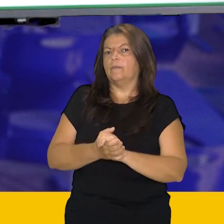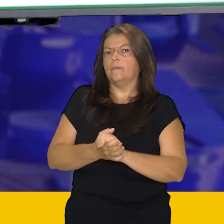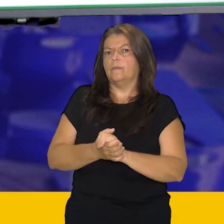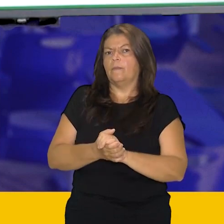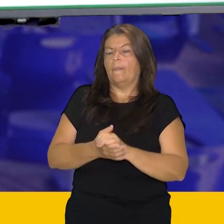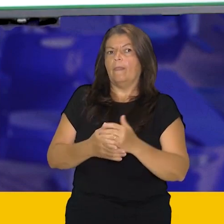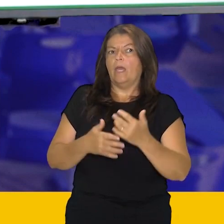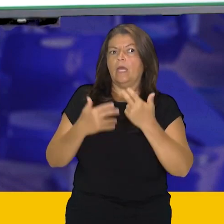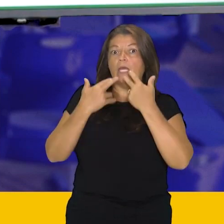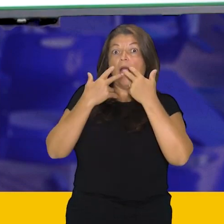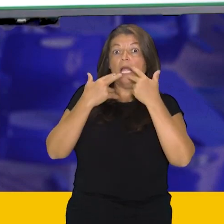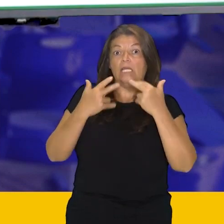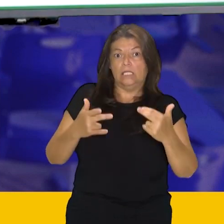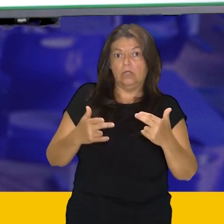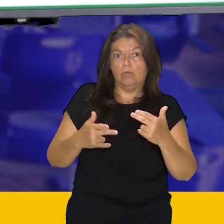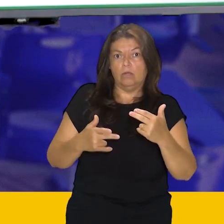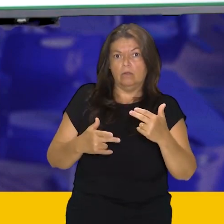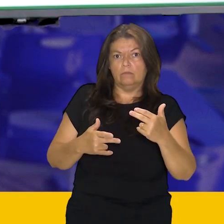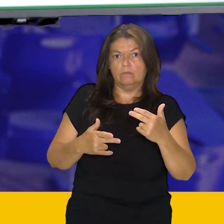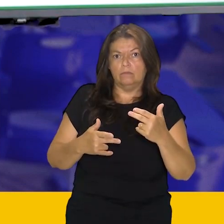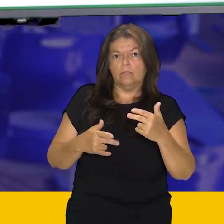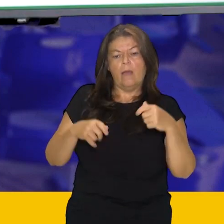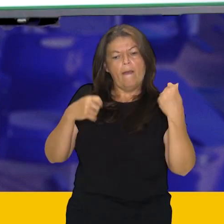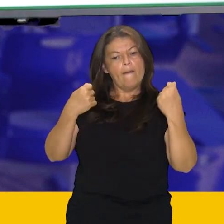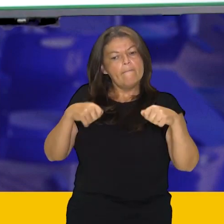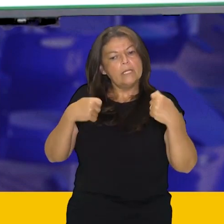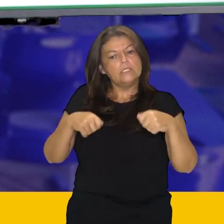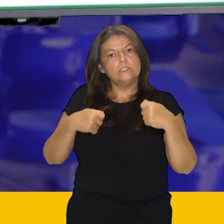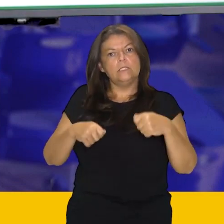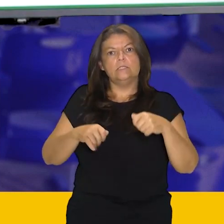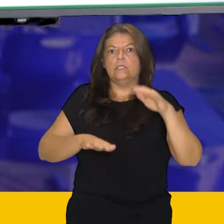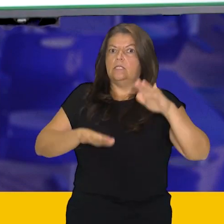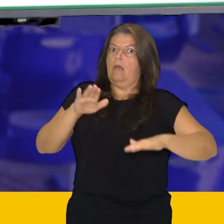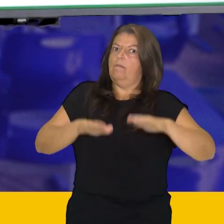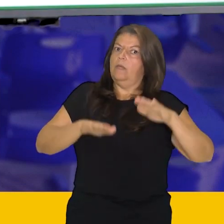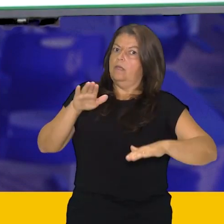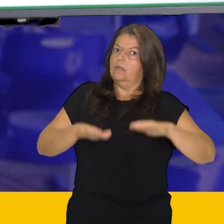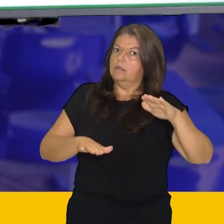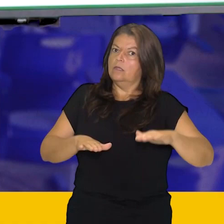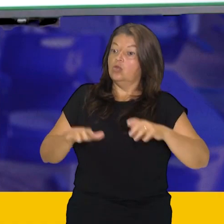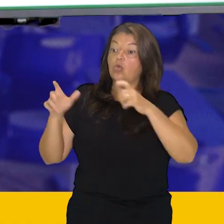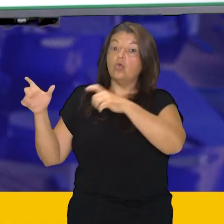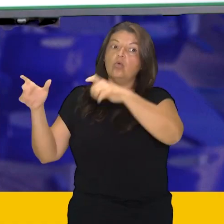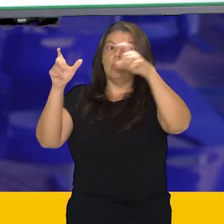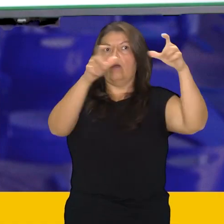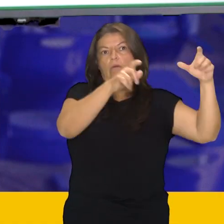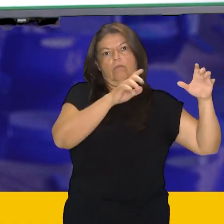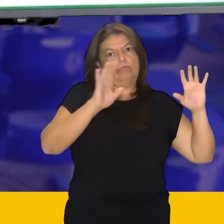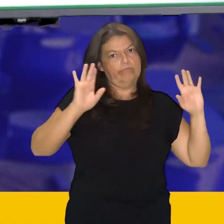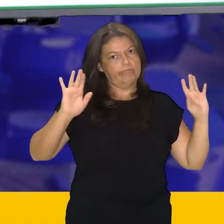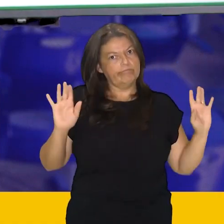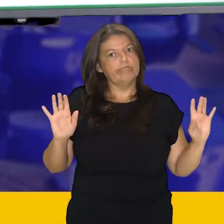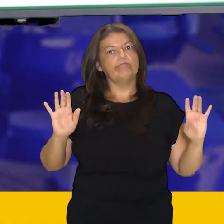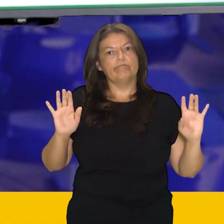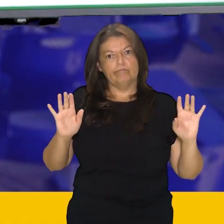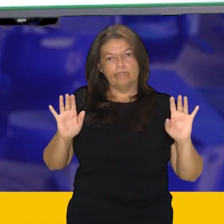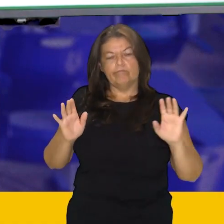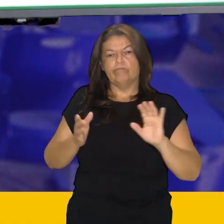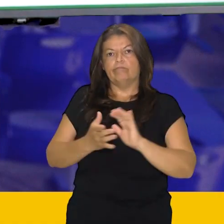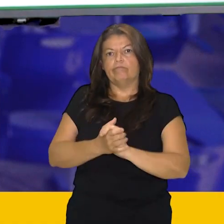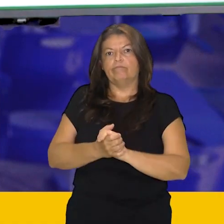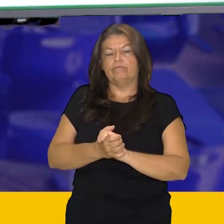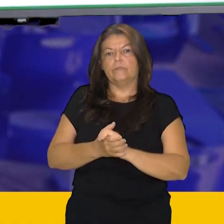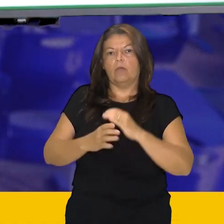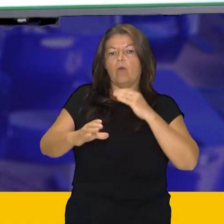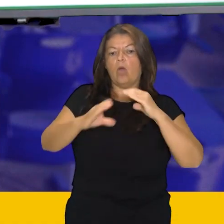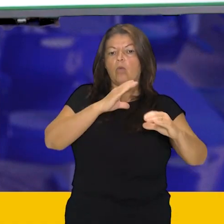É que a língua, ela deve ser utilizada de acordo com a situação comunicativa e com as pessoas que estão envolvidas naquela